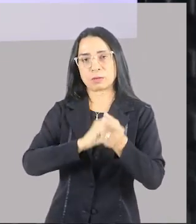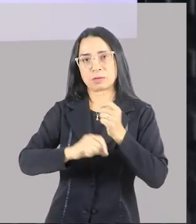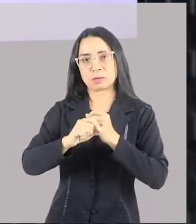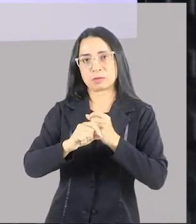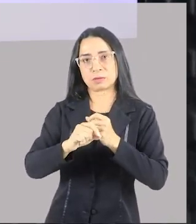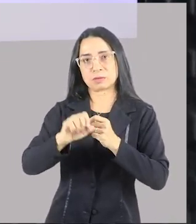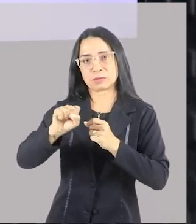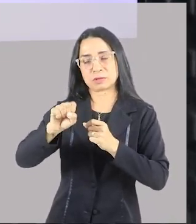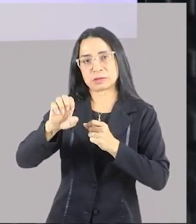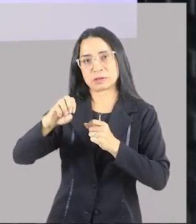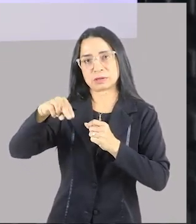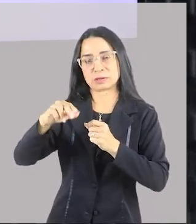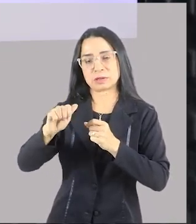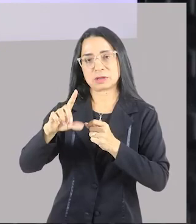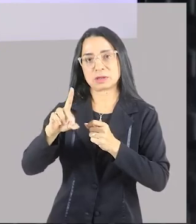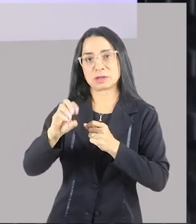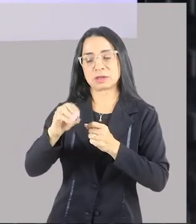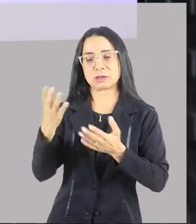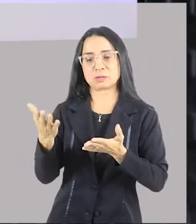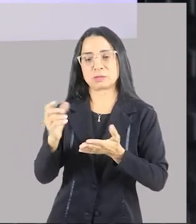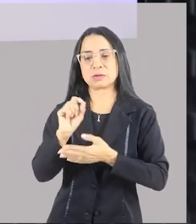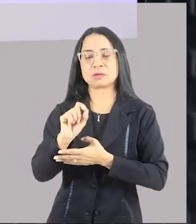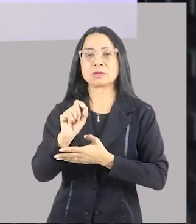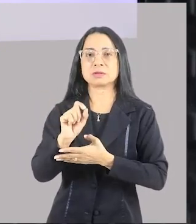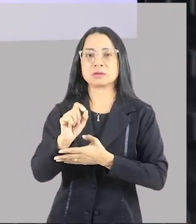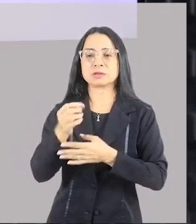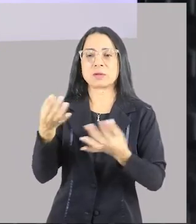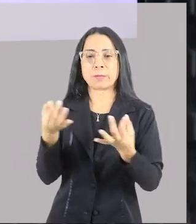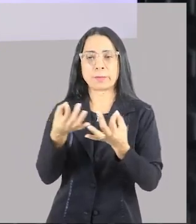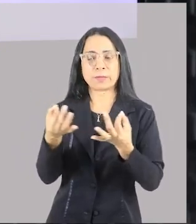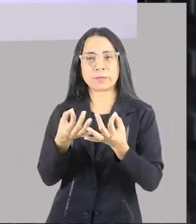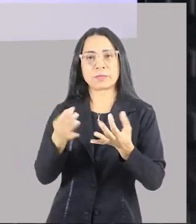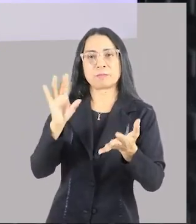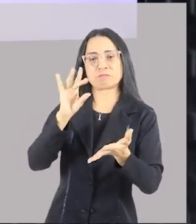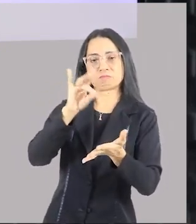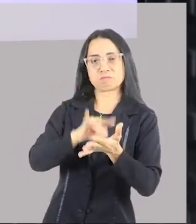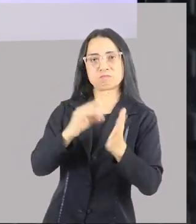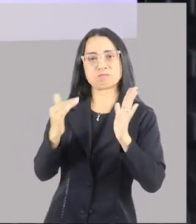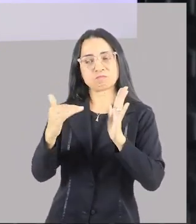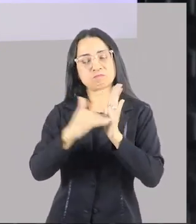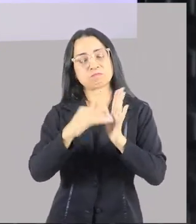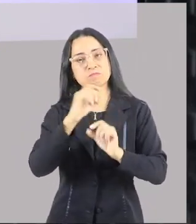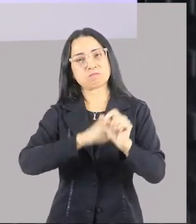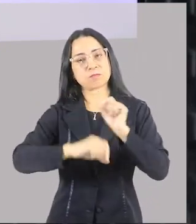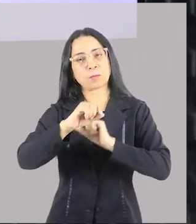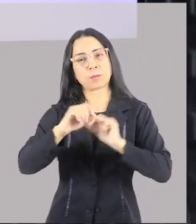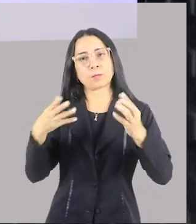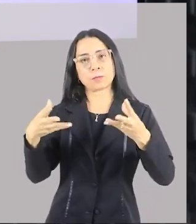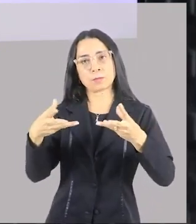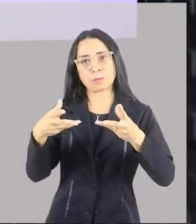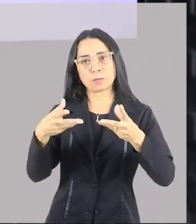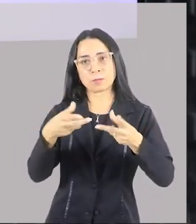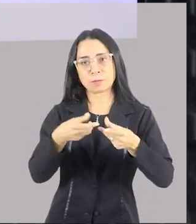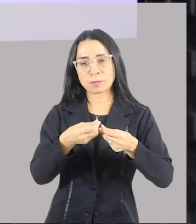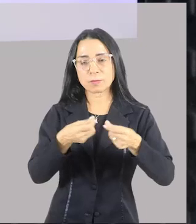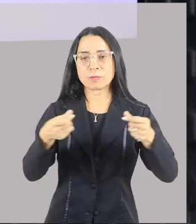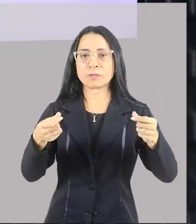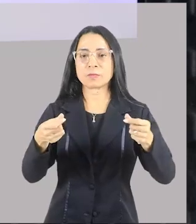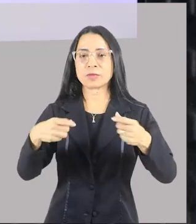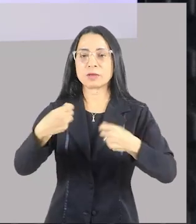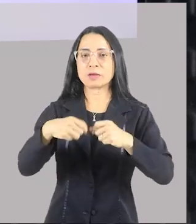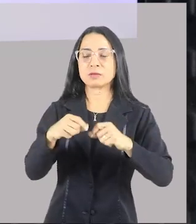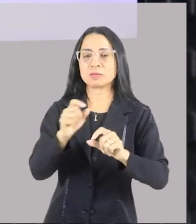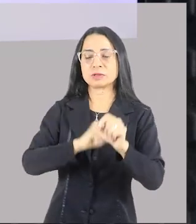de nomeação de um ministro do STF, para que ele seja perfeito, válido e eficaz, ele precisa de um ato do